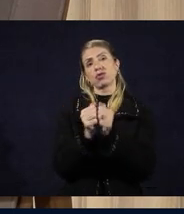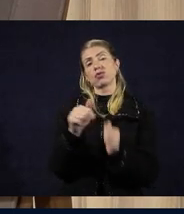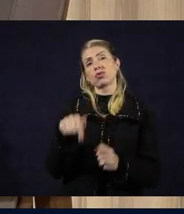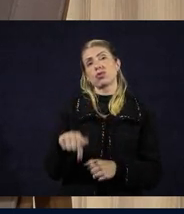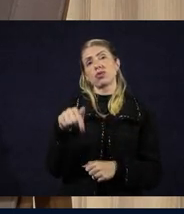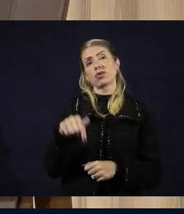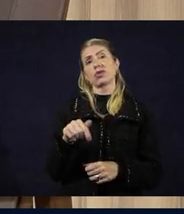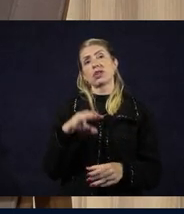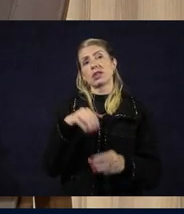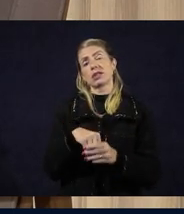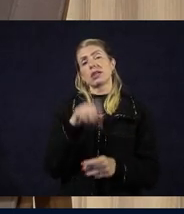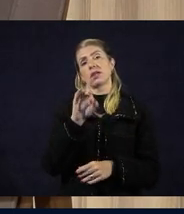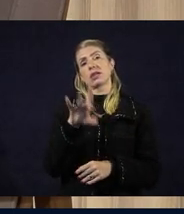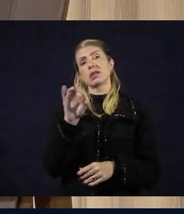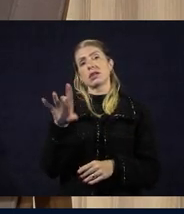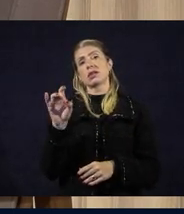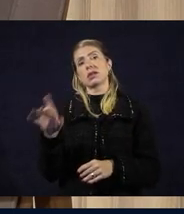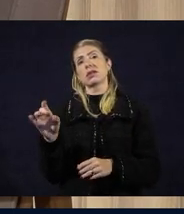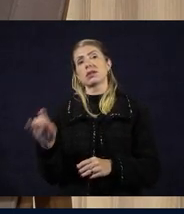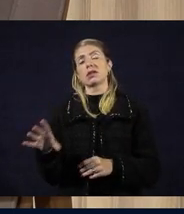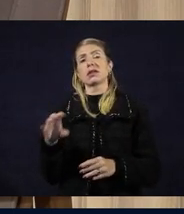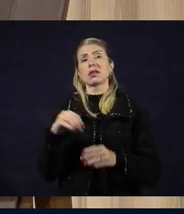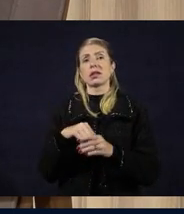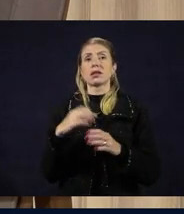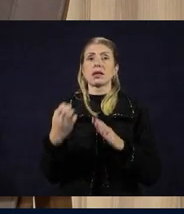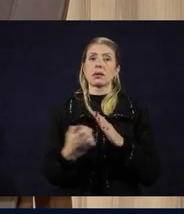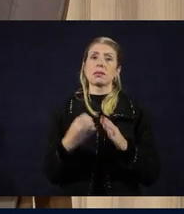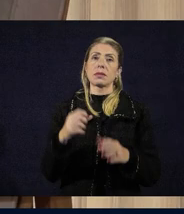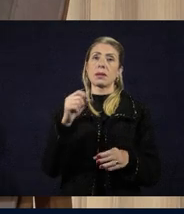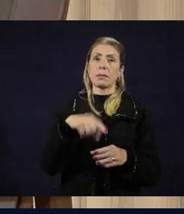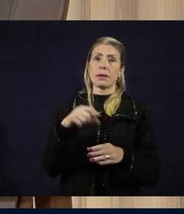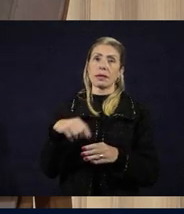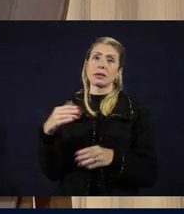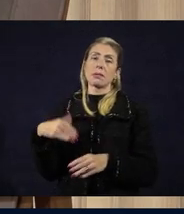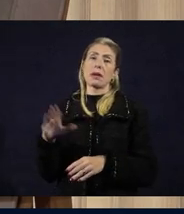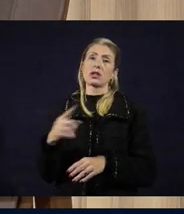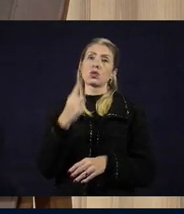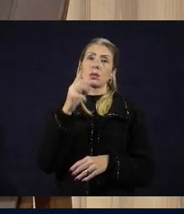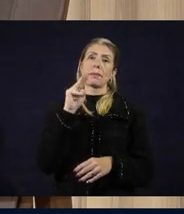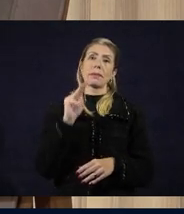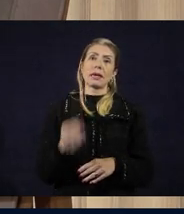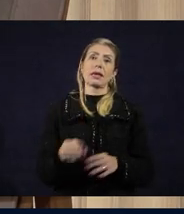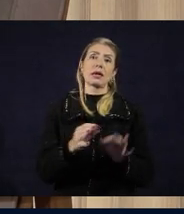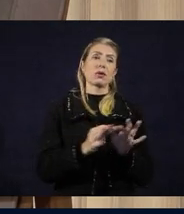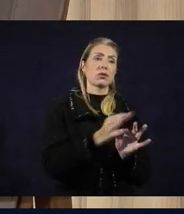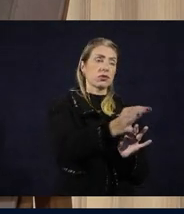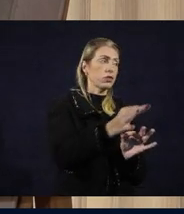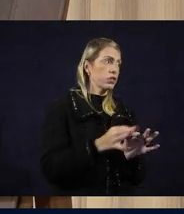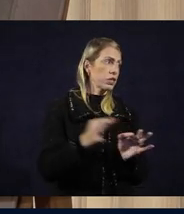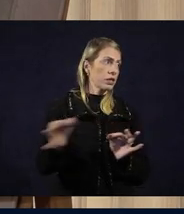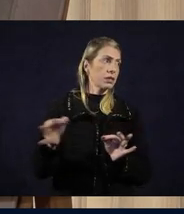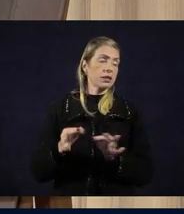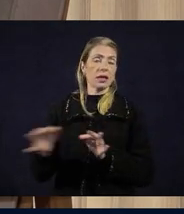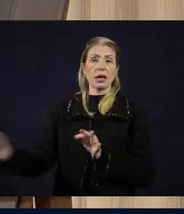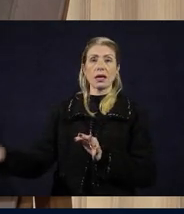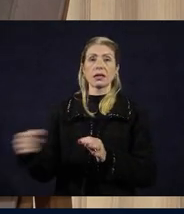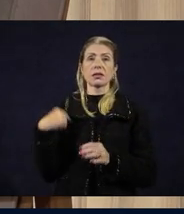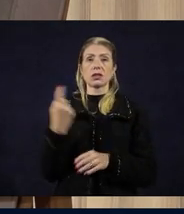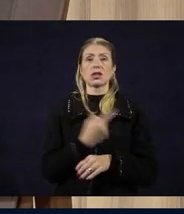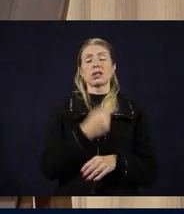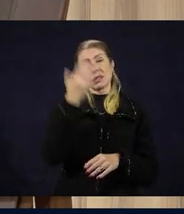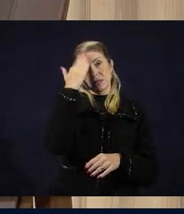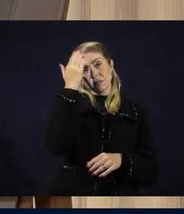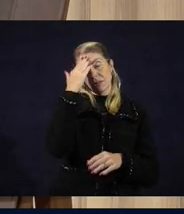das suas respectivas potências aqui plantam mais de um milhão de hectares então com certeza é uma amostragem super